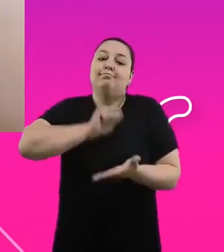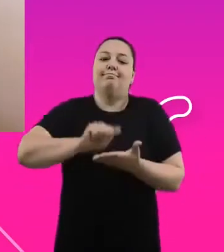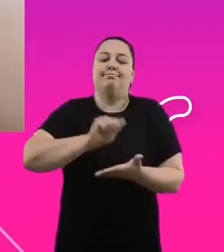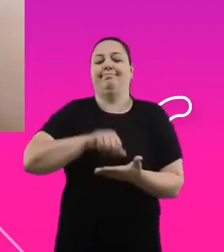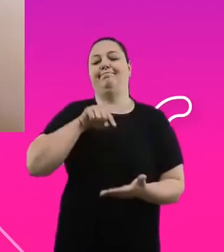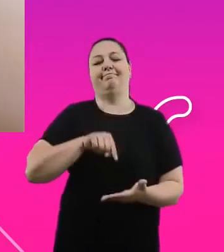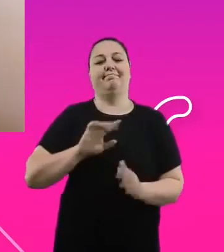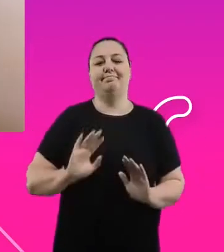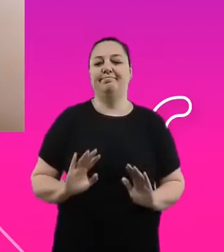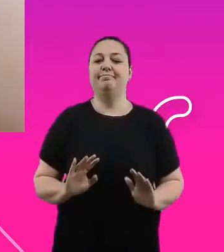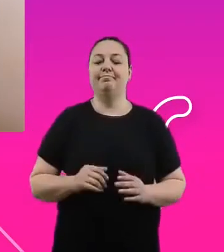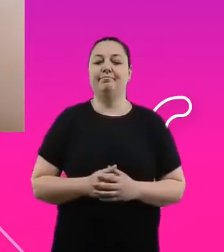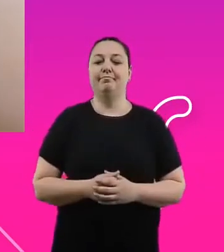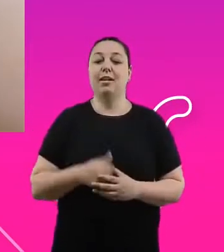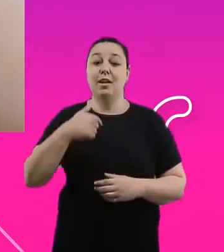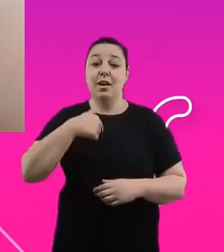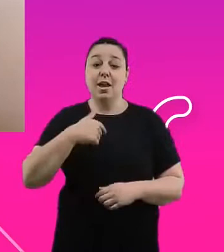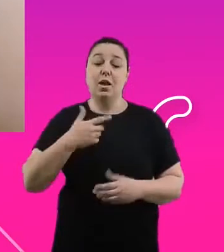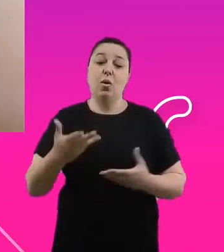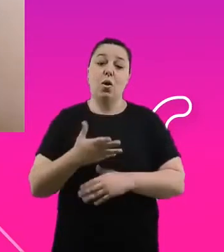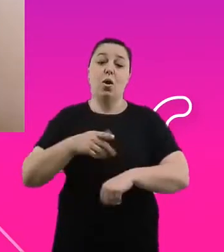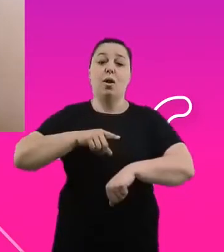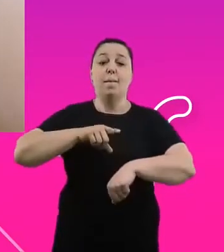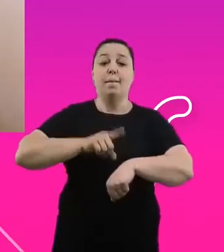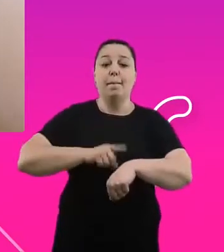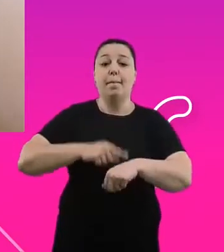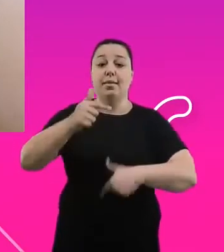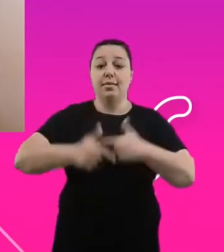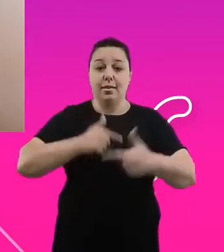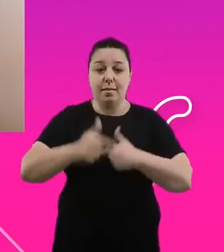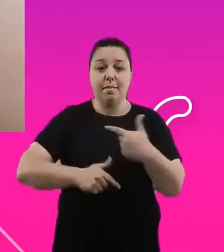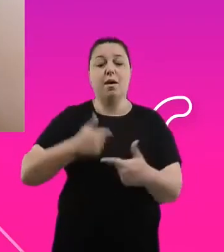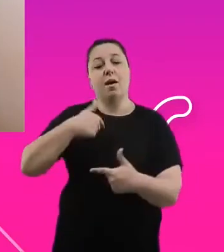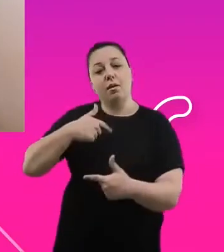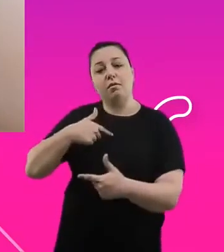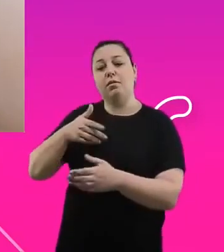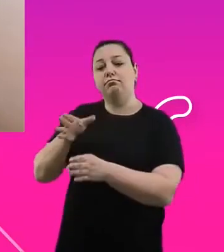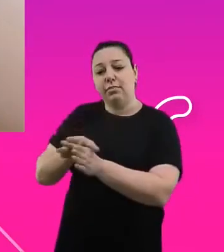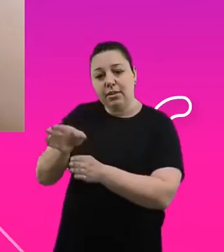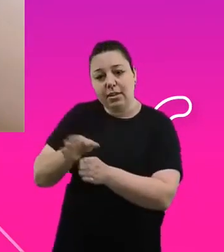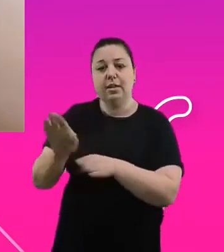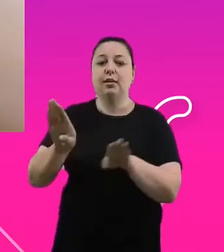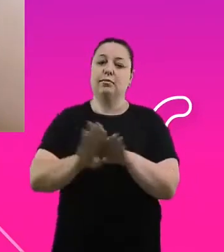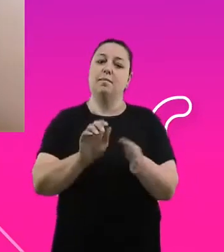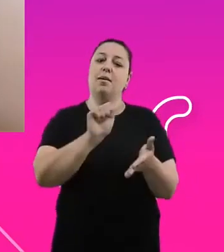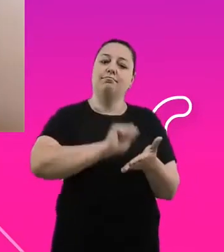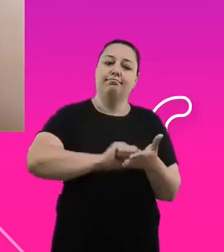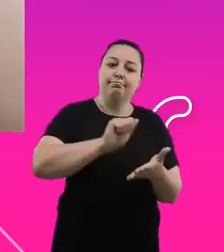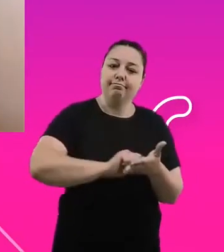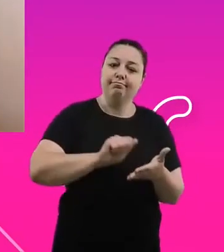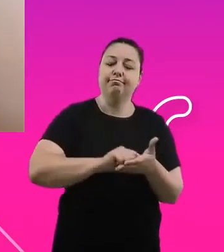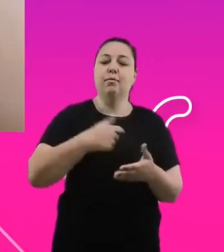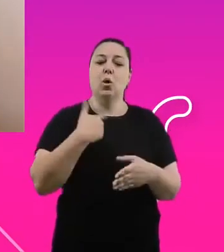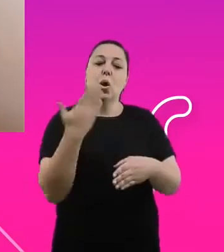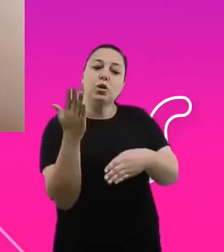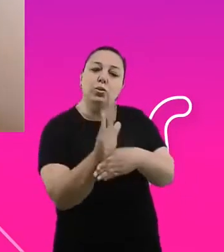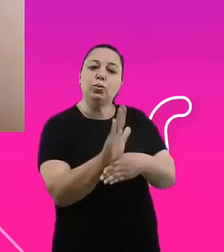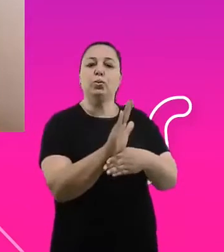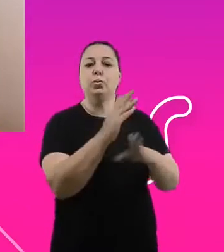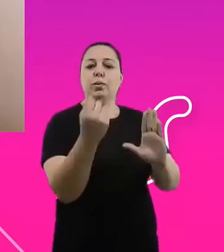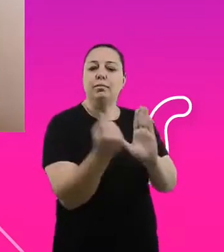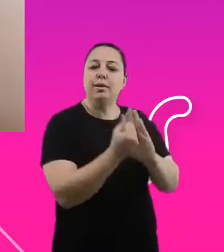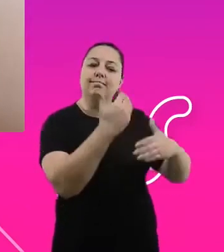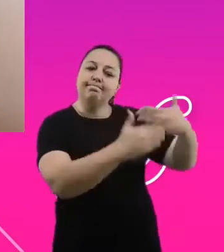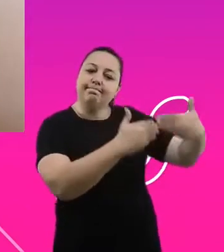E no momento estou consultor, além de escrever, eu faço consultorias, facilito processos, dou aulas,